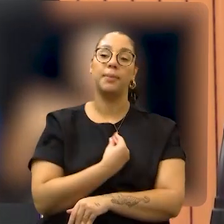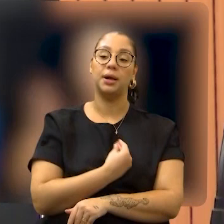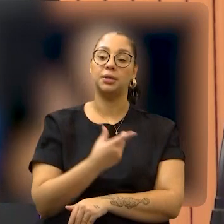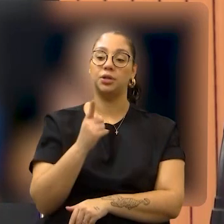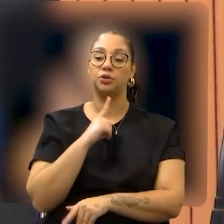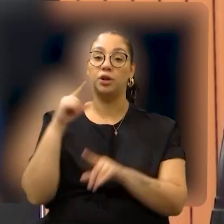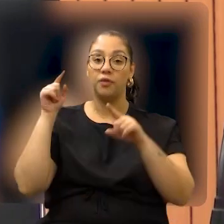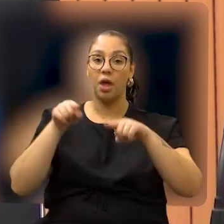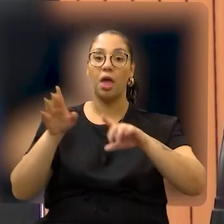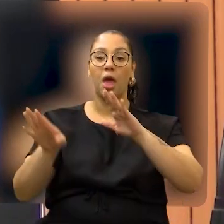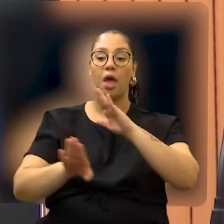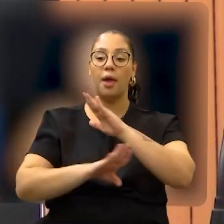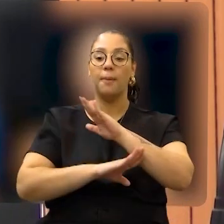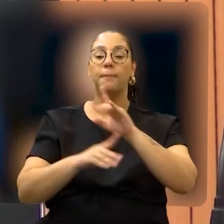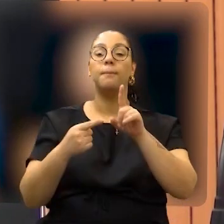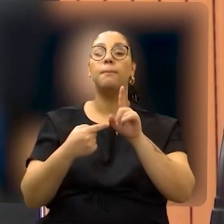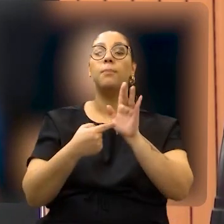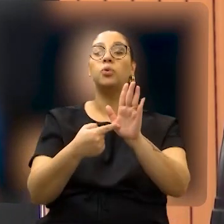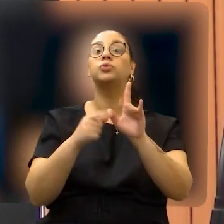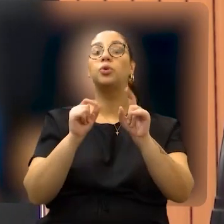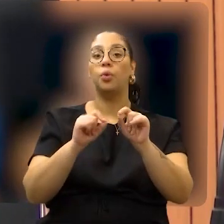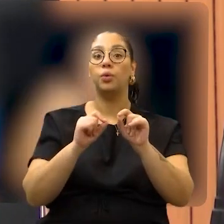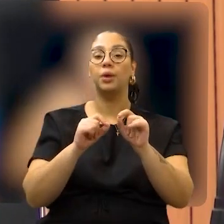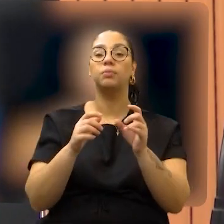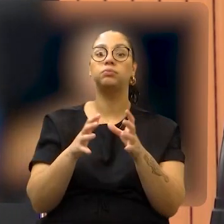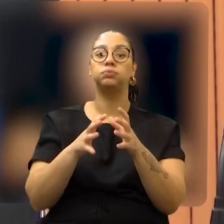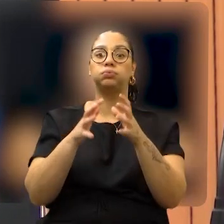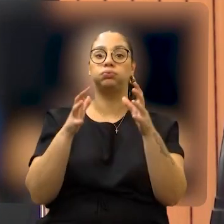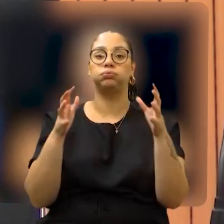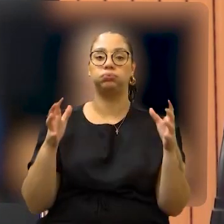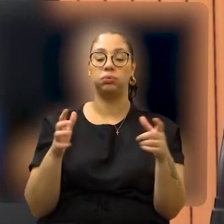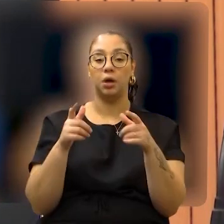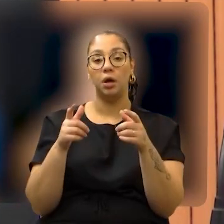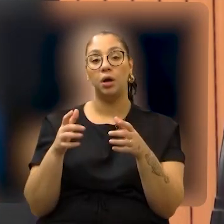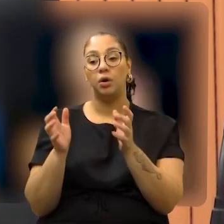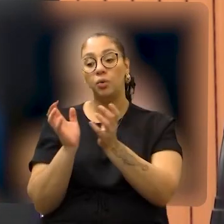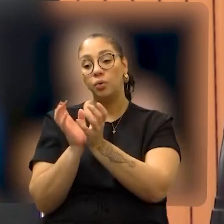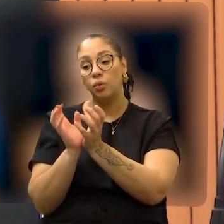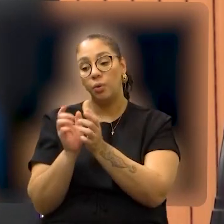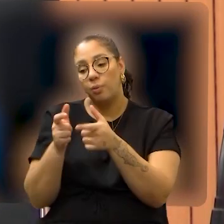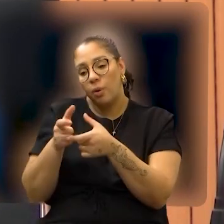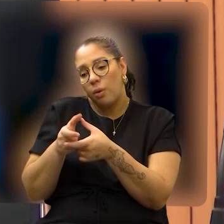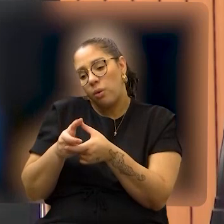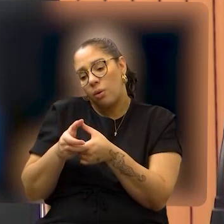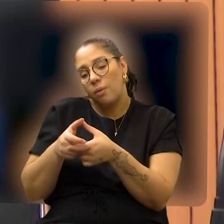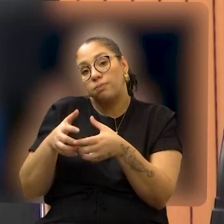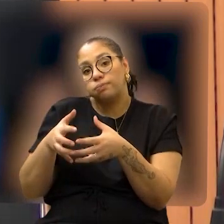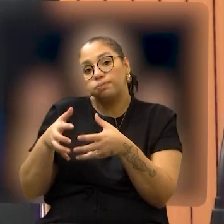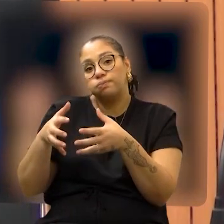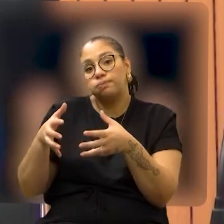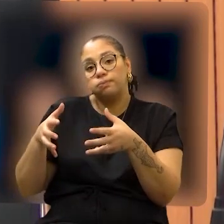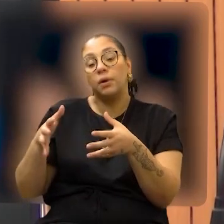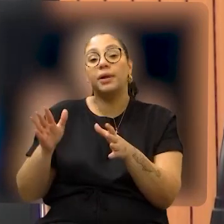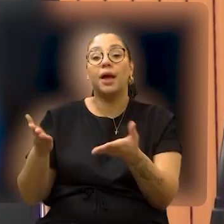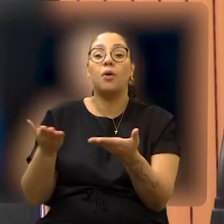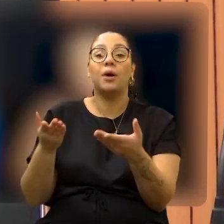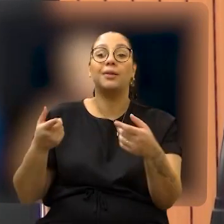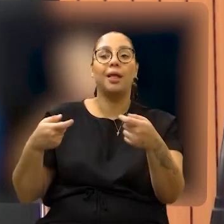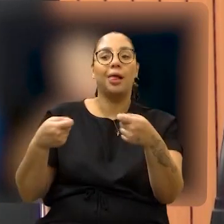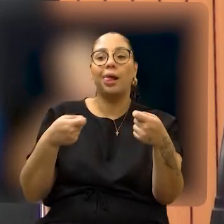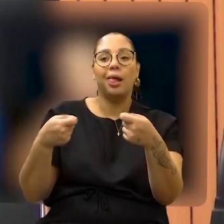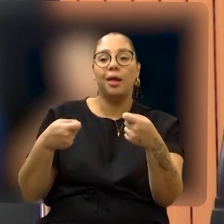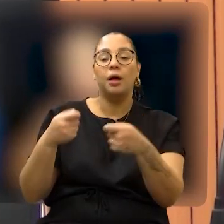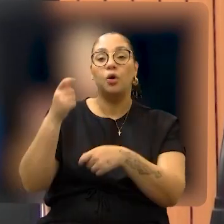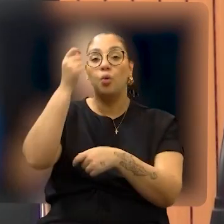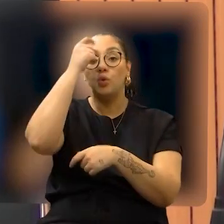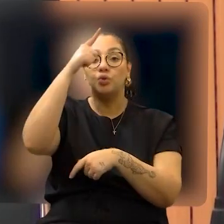pesquisadores estiveram presentes nessa casa, apontando aí o crescimento desses grupos, que são grupelhos pequenos, mas que estão fazendo